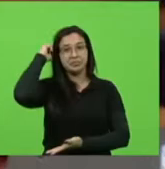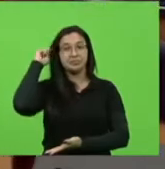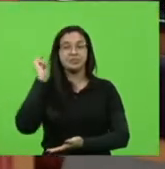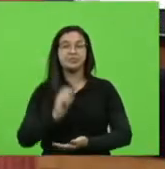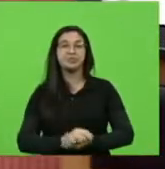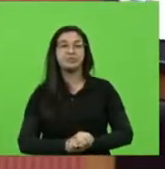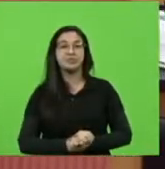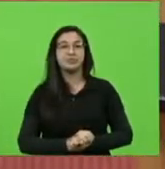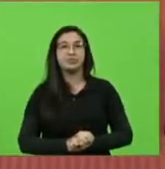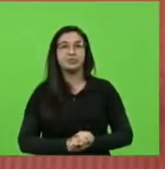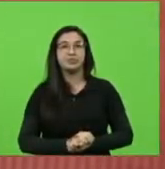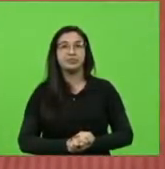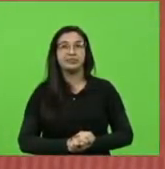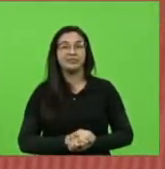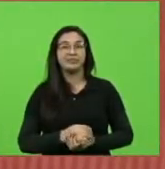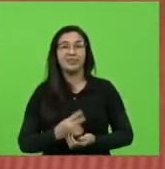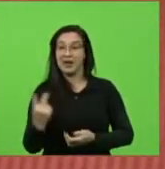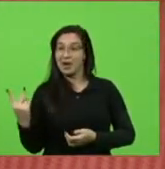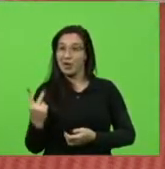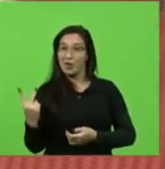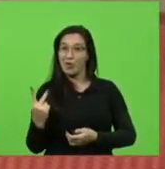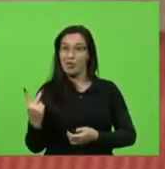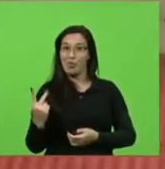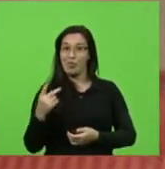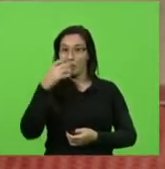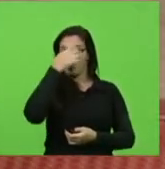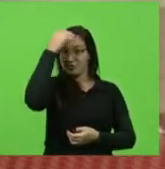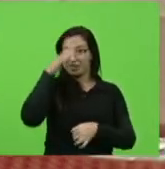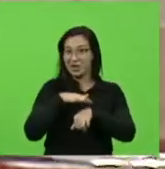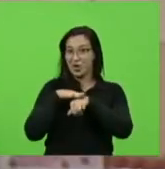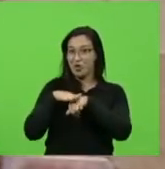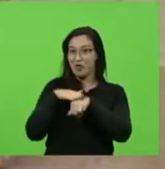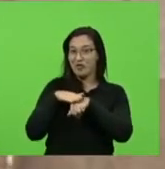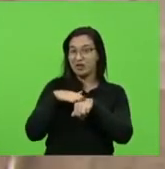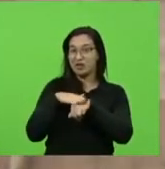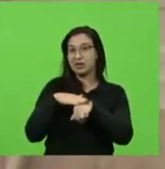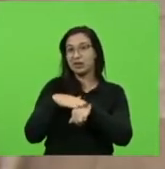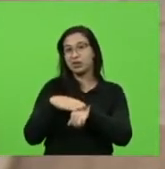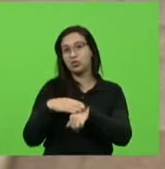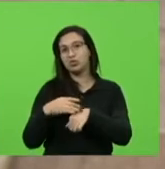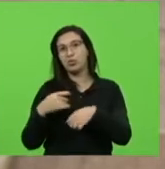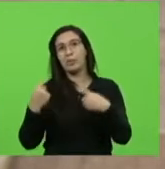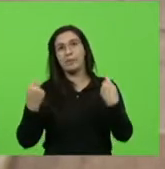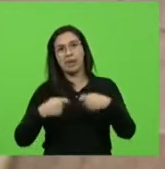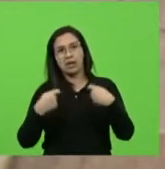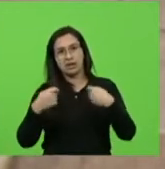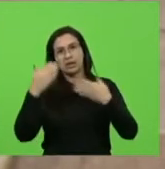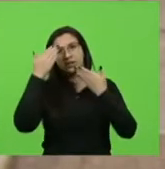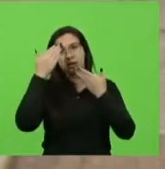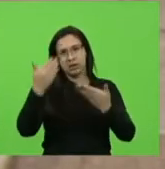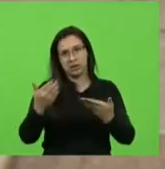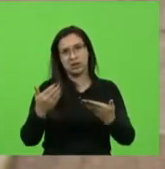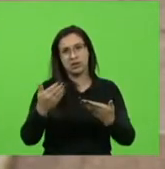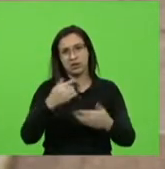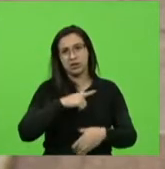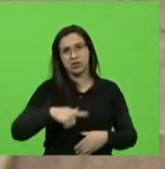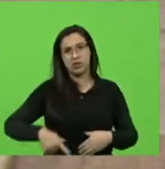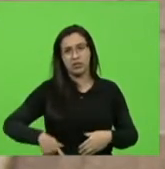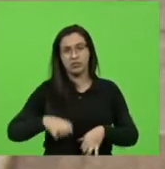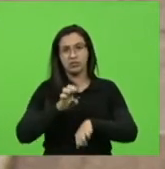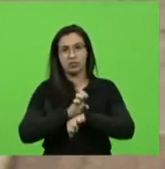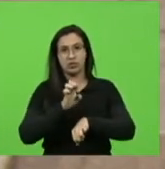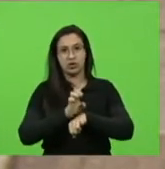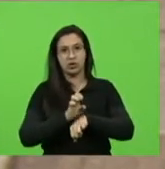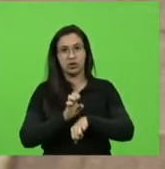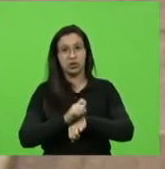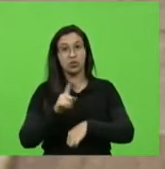com o deputado Mocelin, que a gente tem que realmente ficar agradecido ao governo do Estado, que são 500